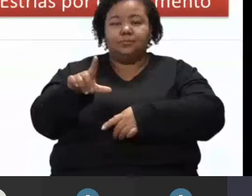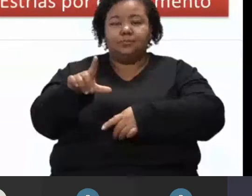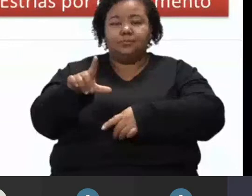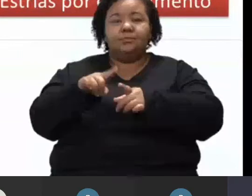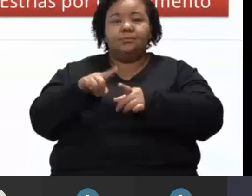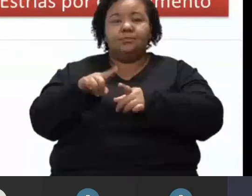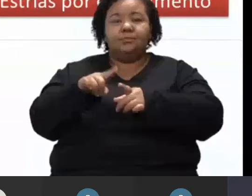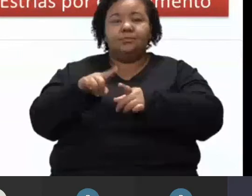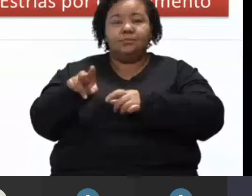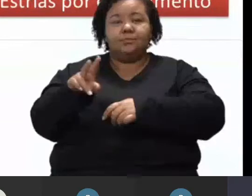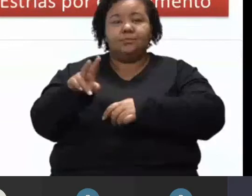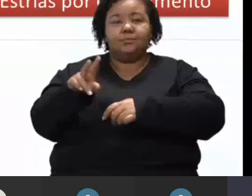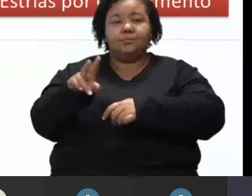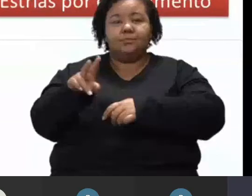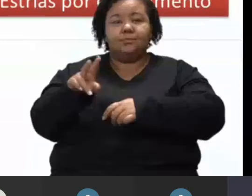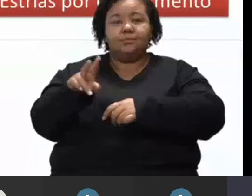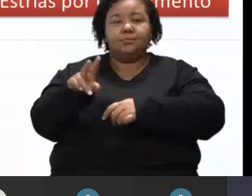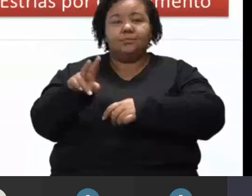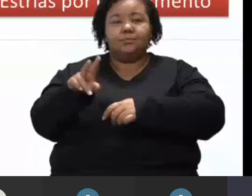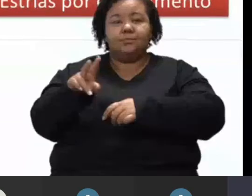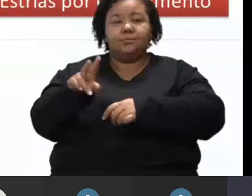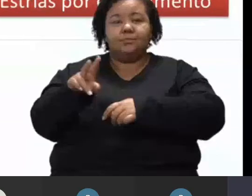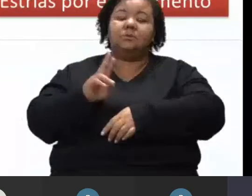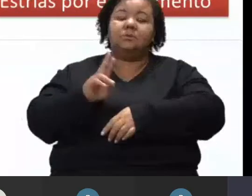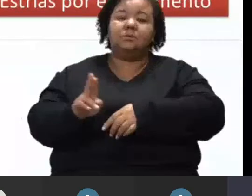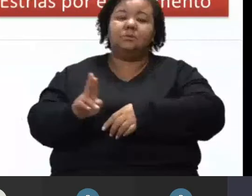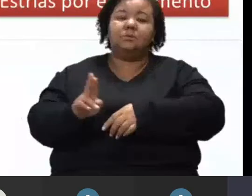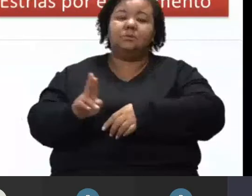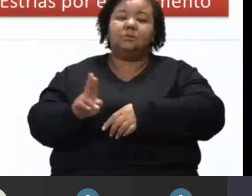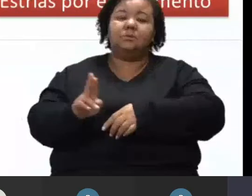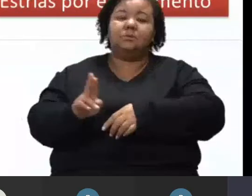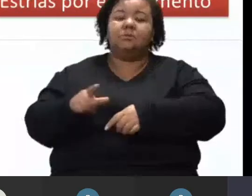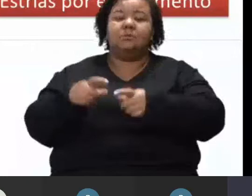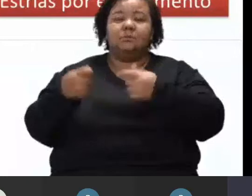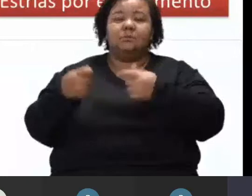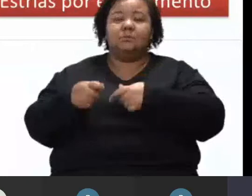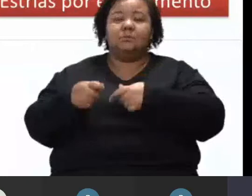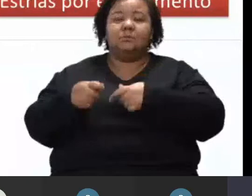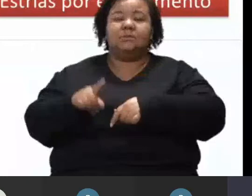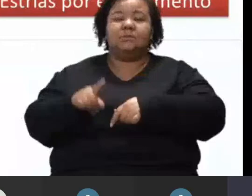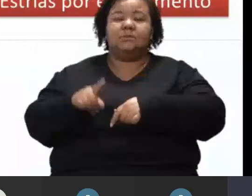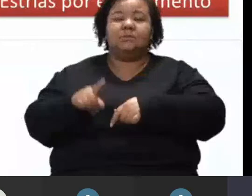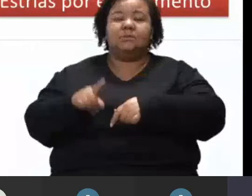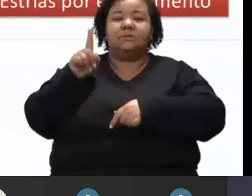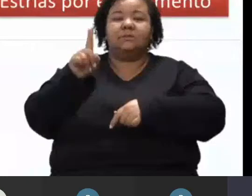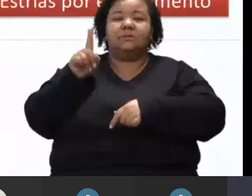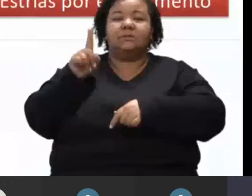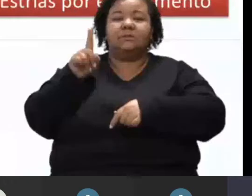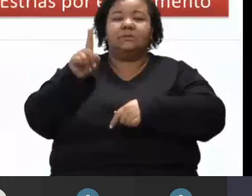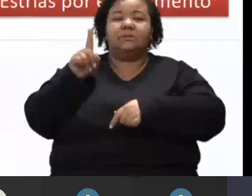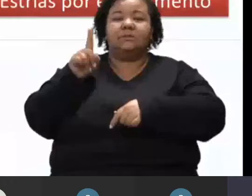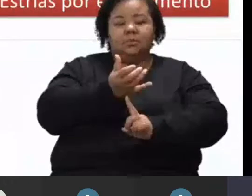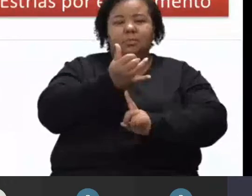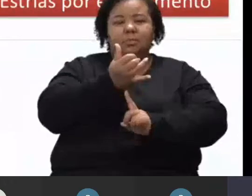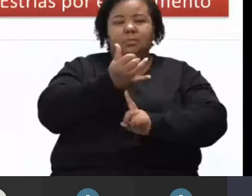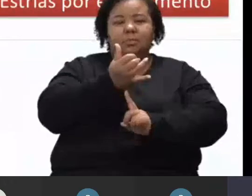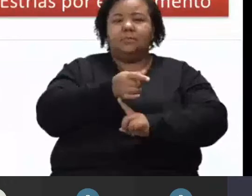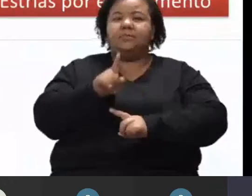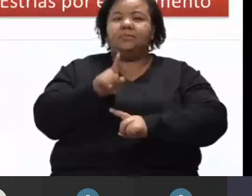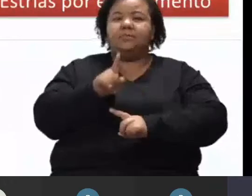que antes e após o uso da alça bacteriológica, ela precisa estar esterilizada. Como que